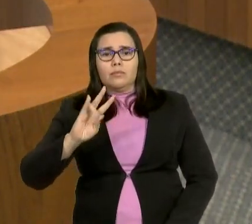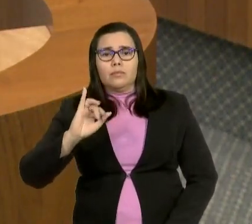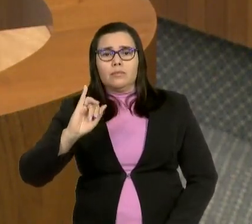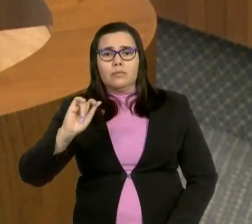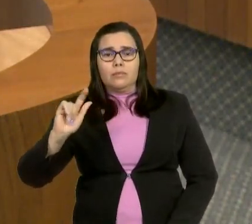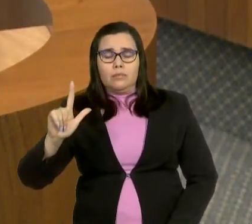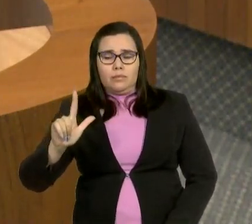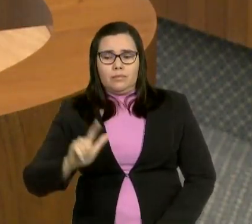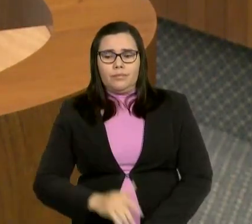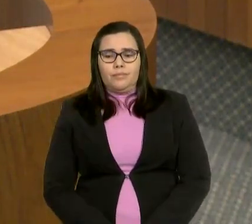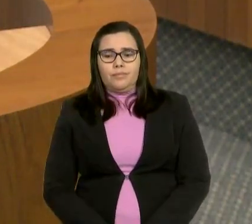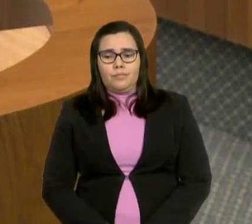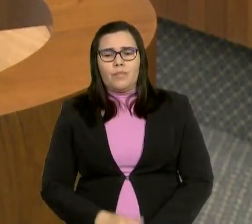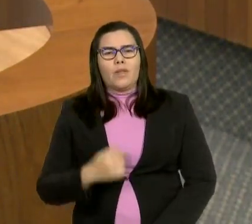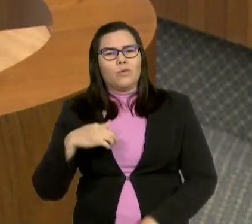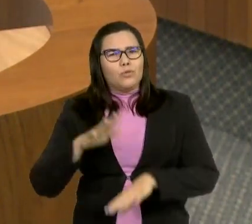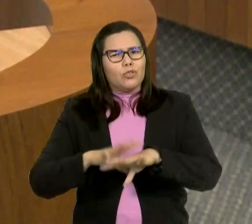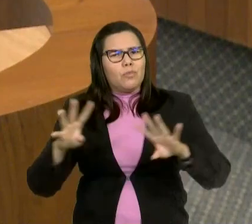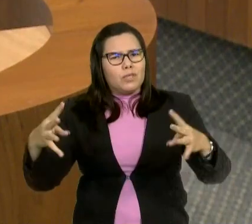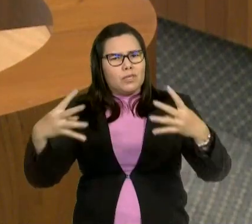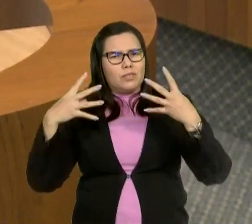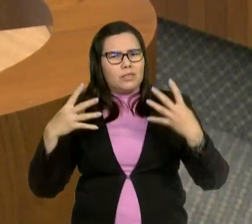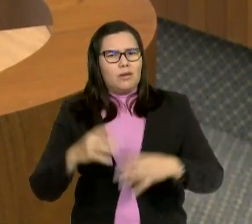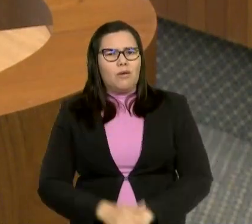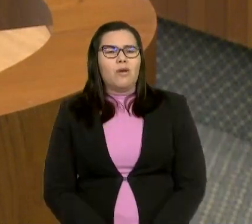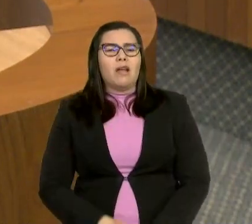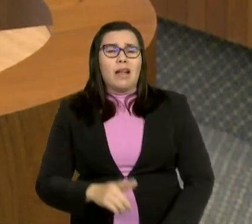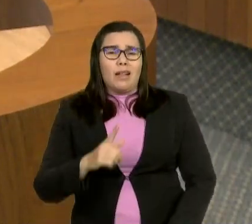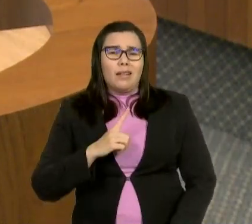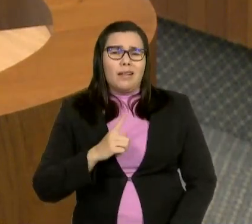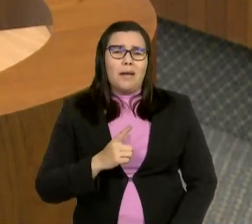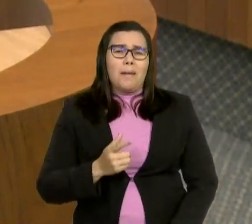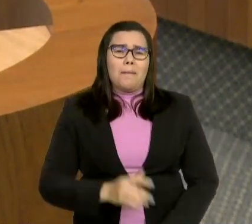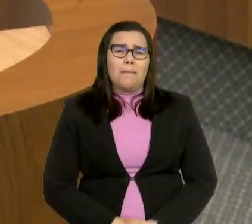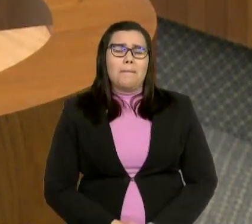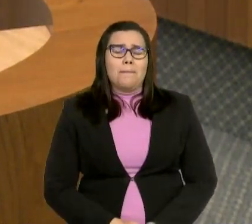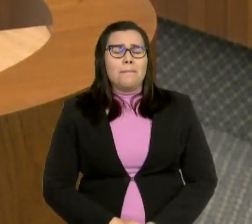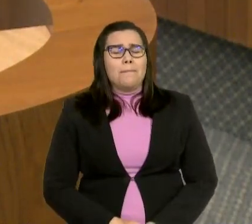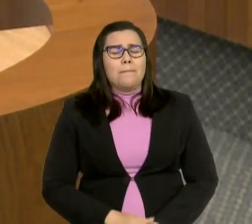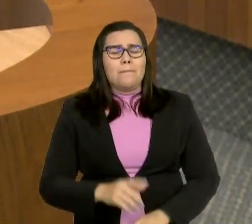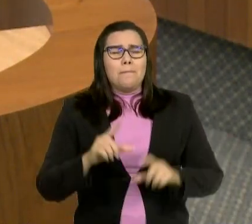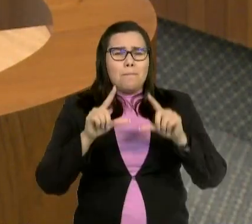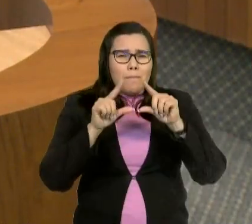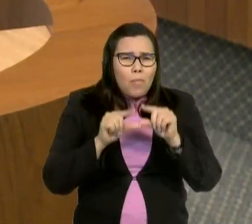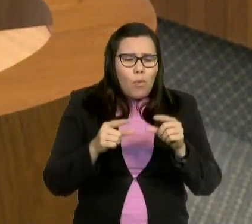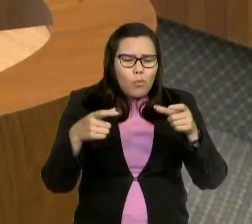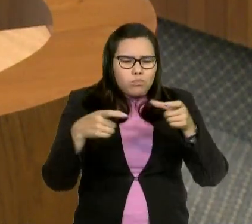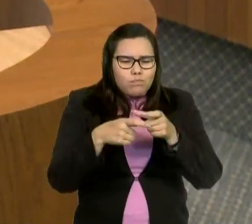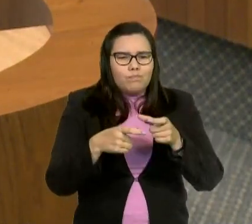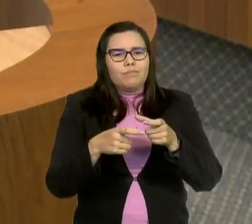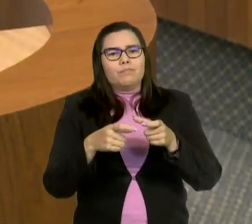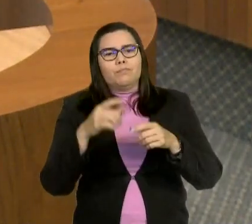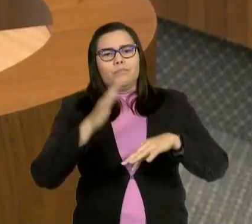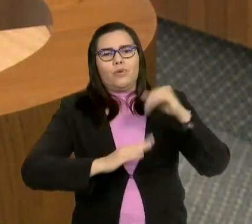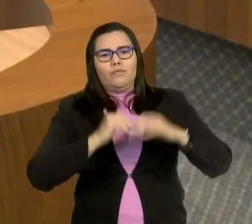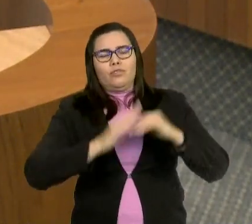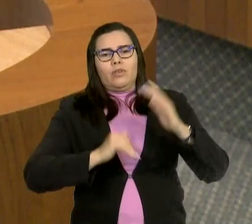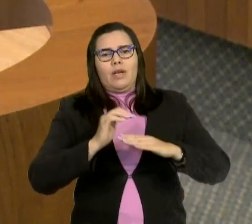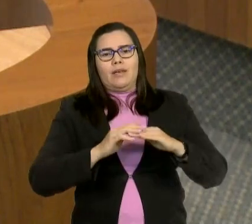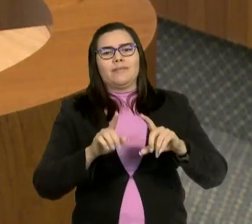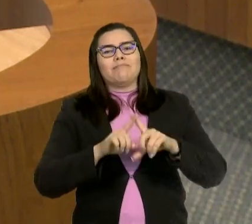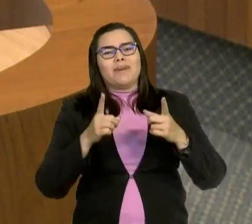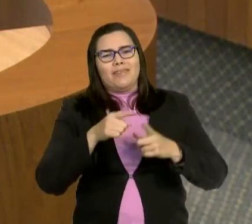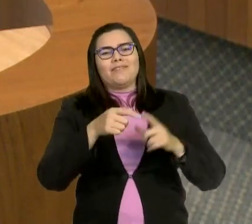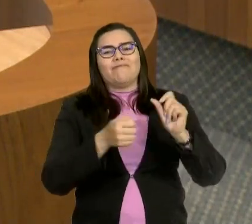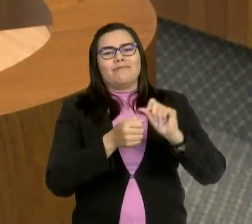efetivo baixo, mesmo assim, corresponde às expectativas dos maranhenses. Parabéns a todos vocês, bombeiros militares, e também